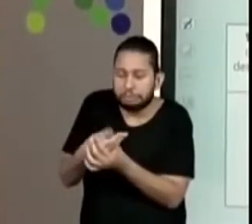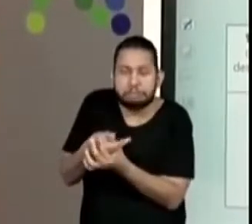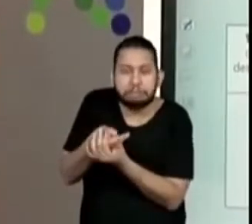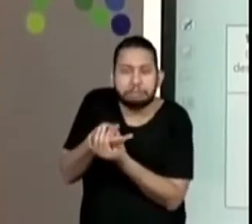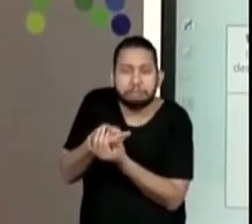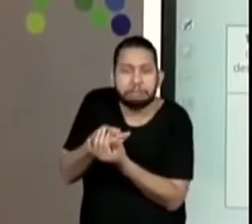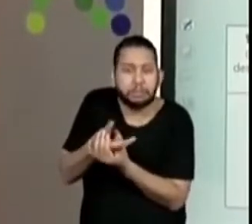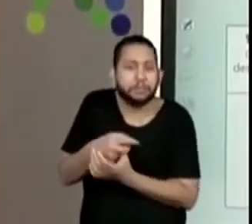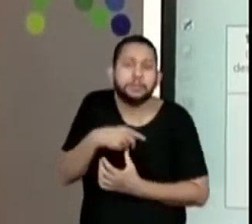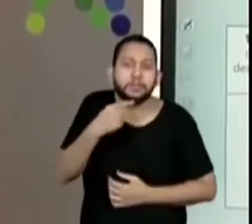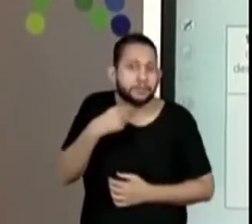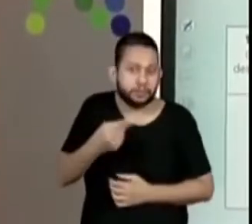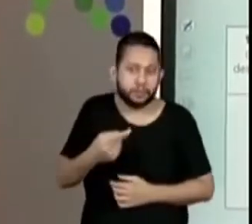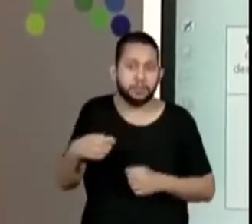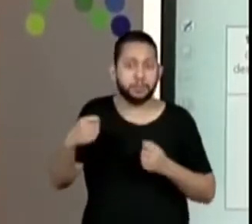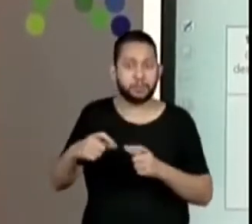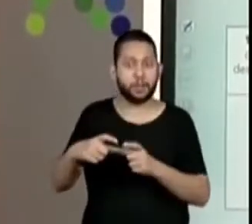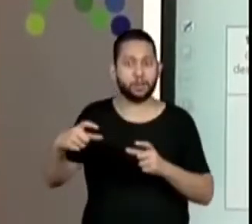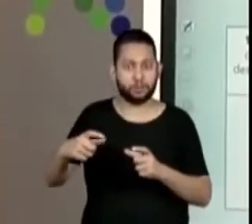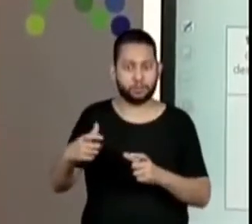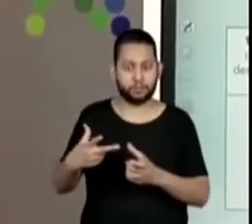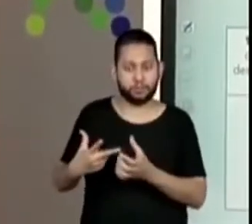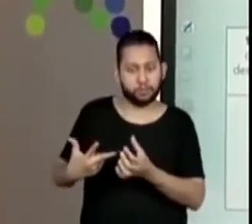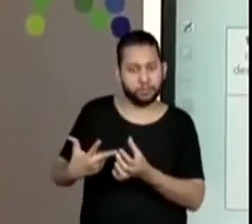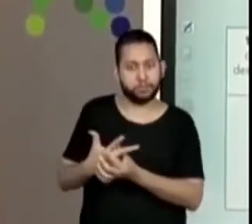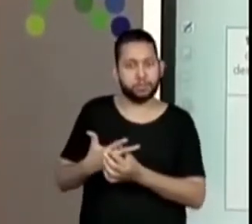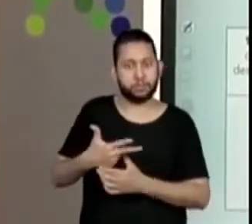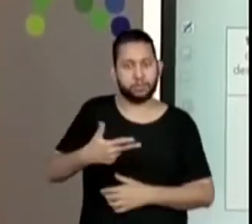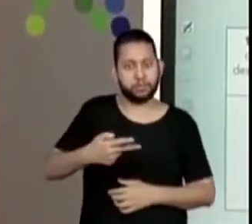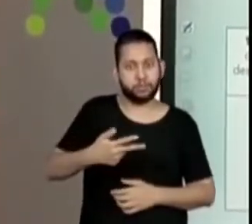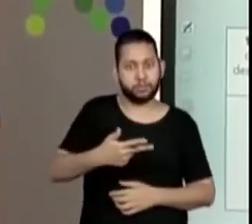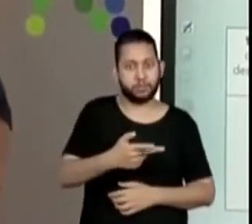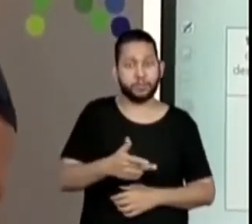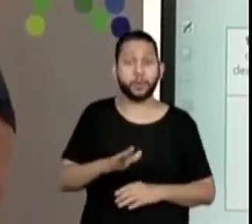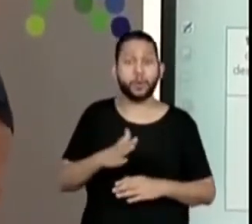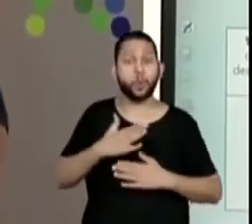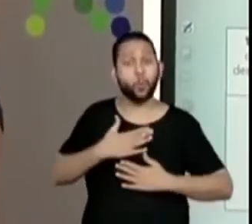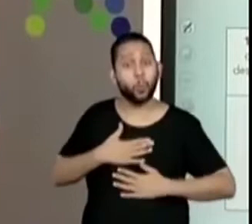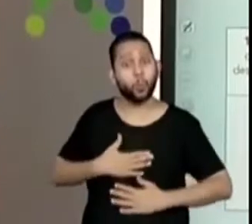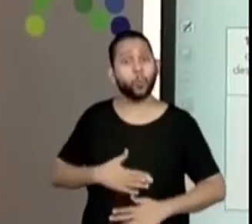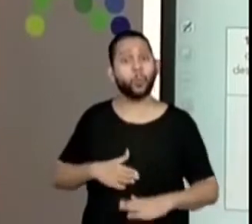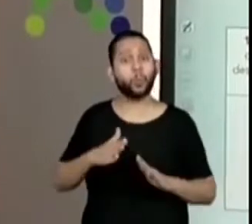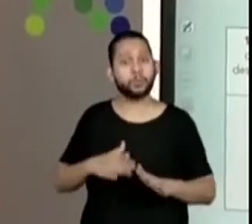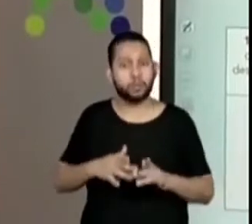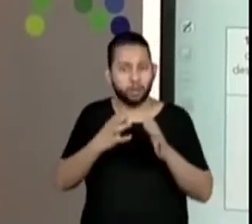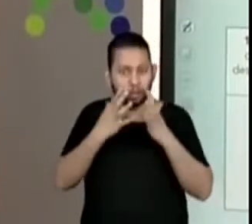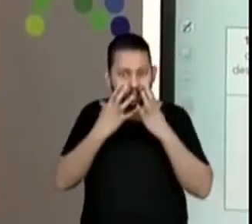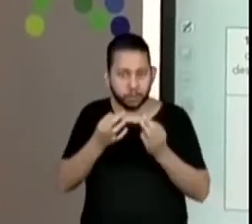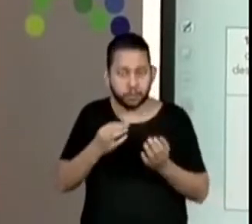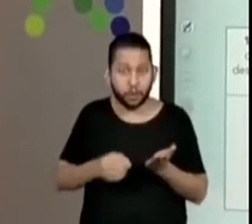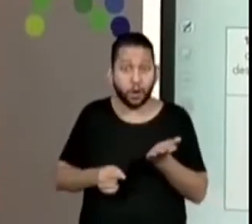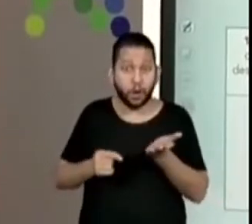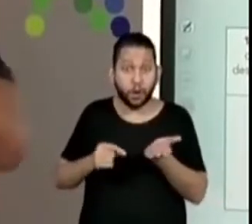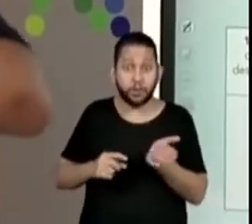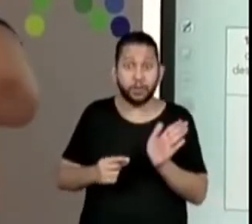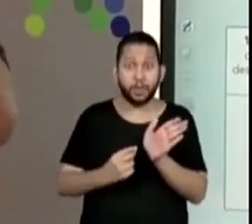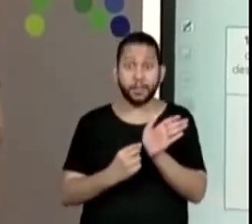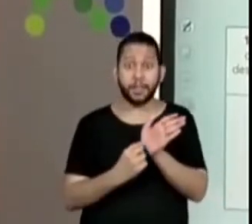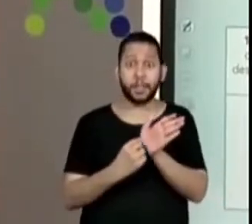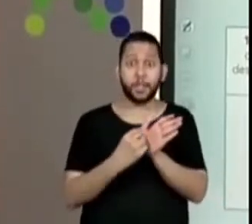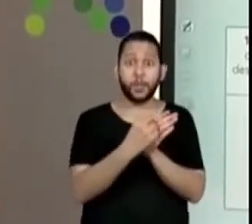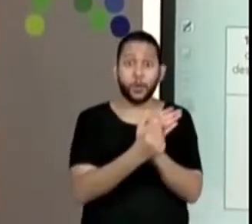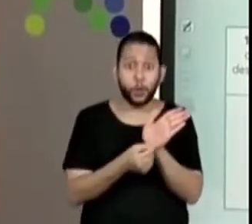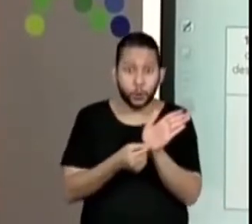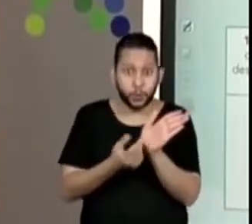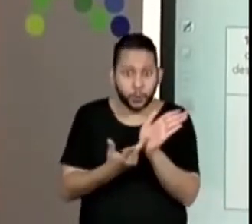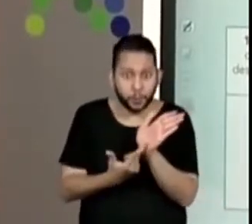vocês. E, turma, com muito cuidado, tá bem? Procurem cortar certinho.